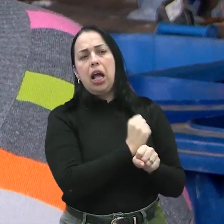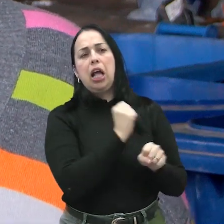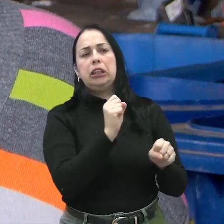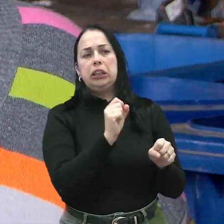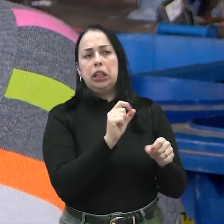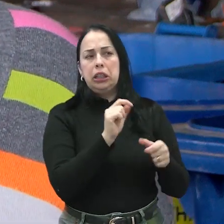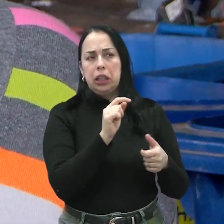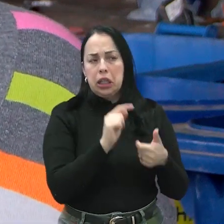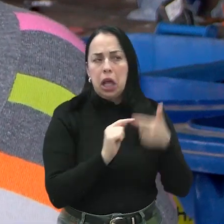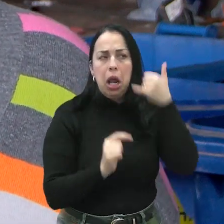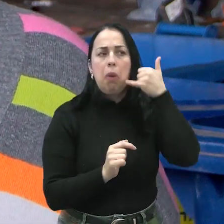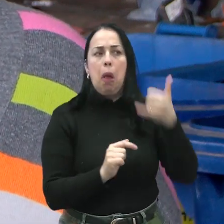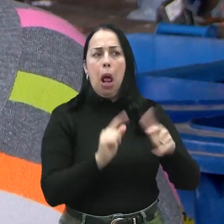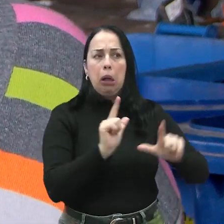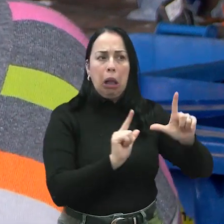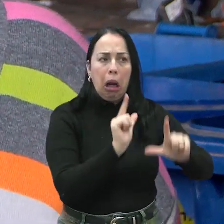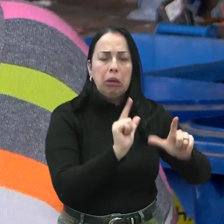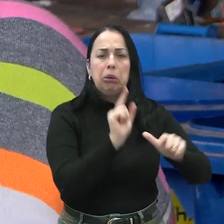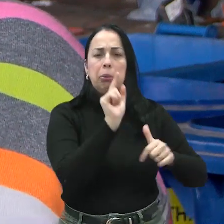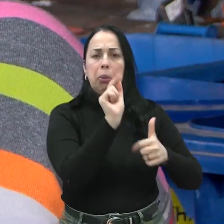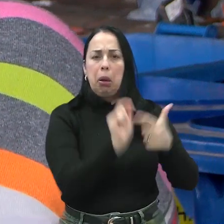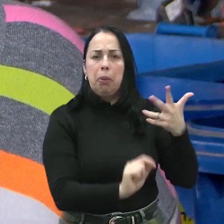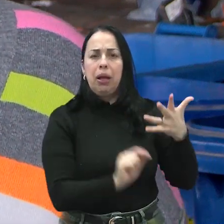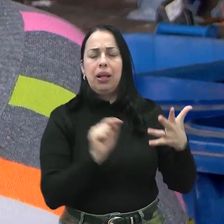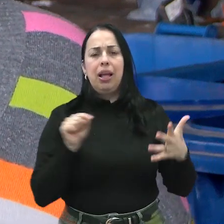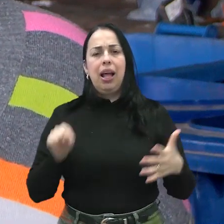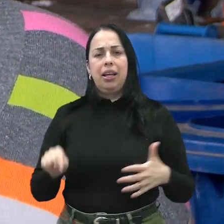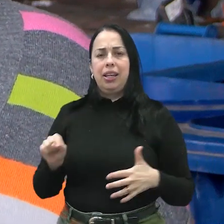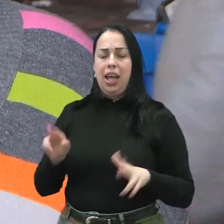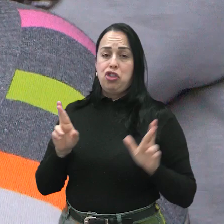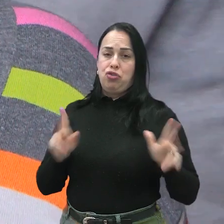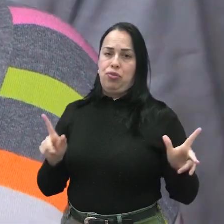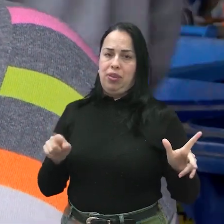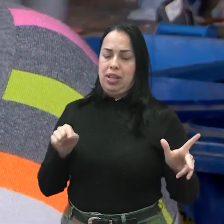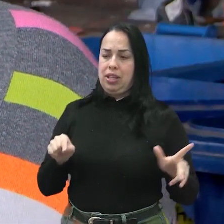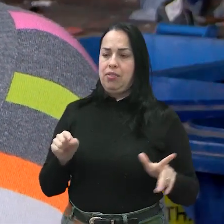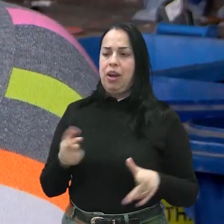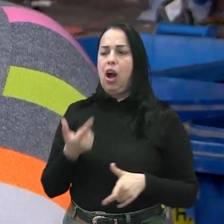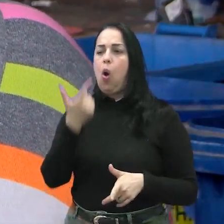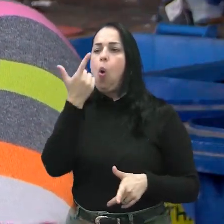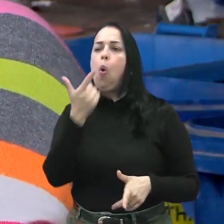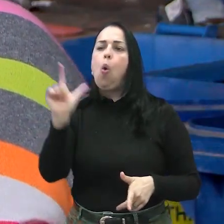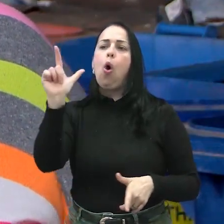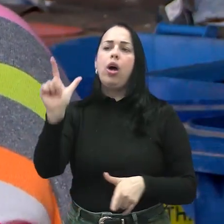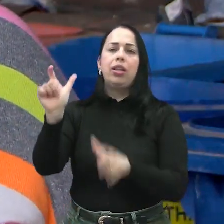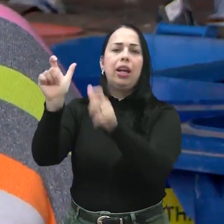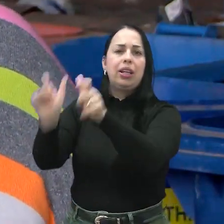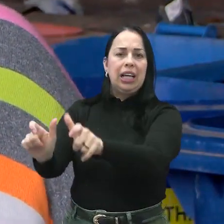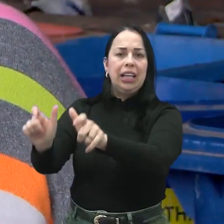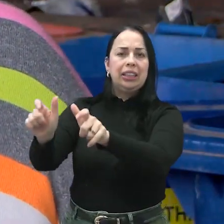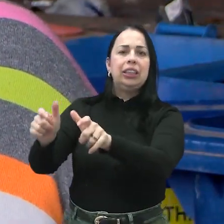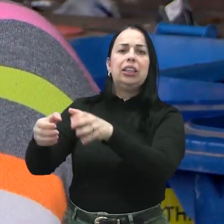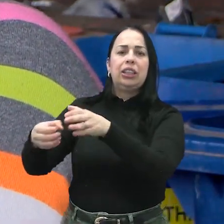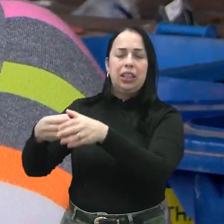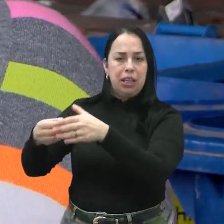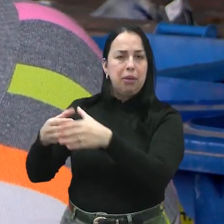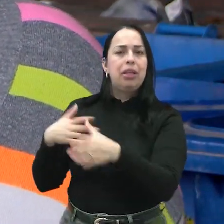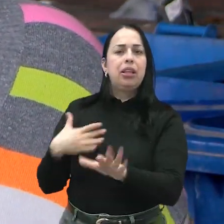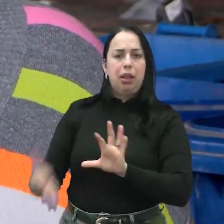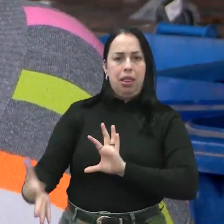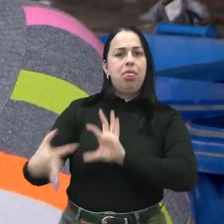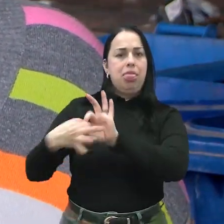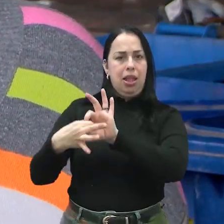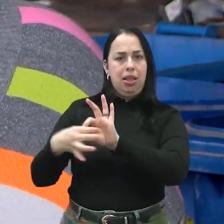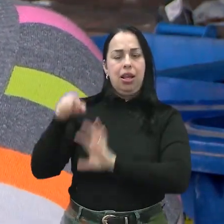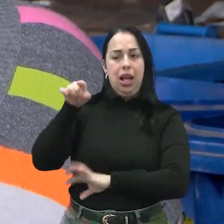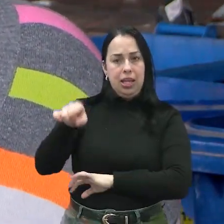coisa eletrônico, né? Que o eletrônico daqui já vai para outra cooperativa que trabalha aqui com a gente também e ela